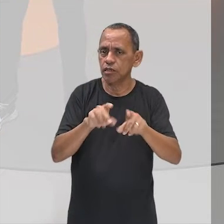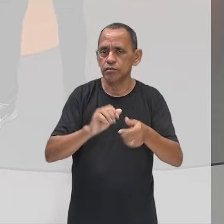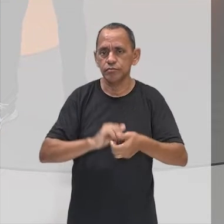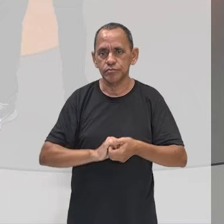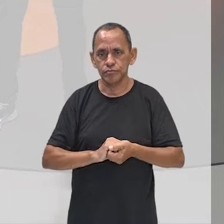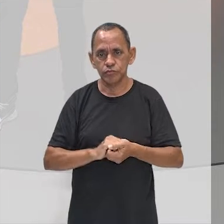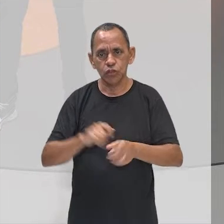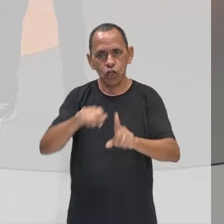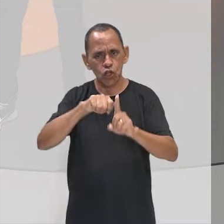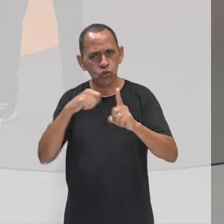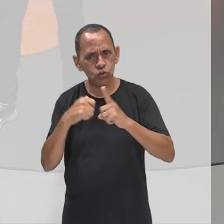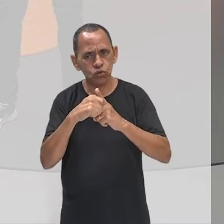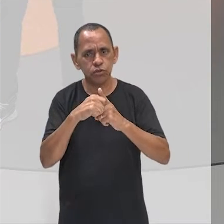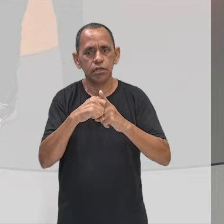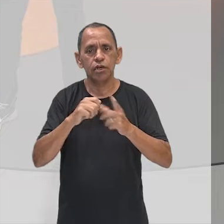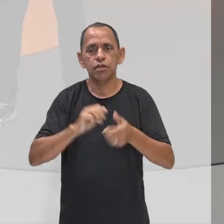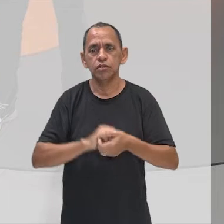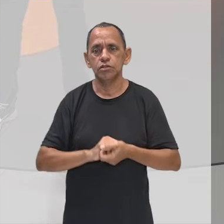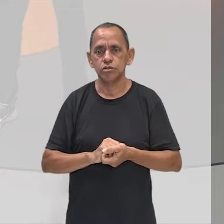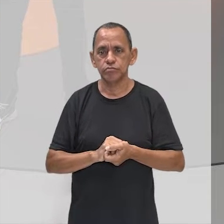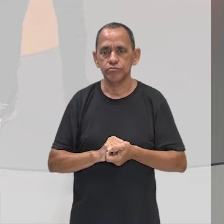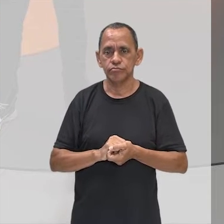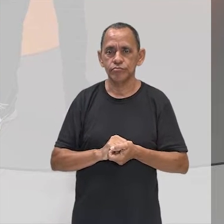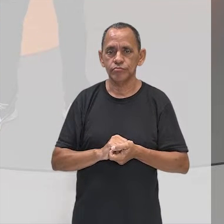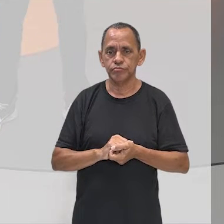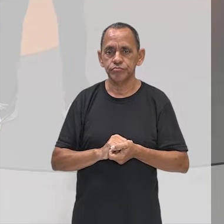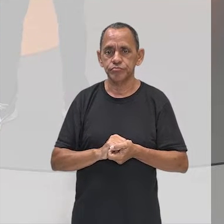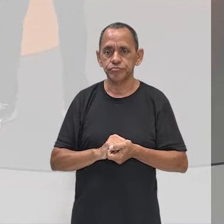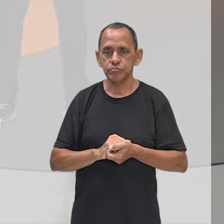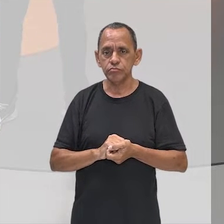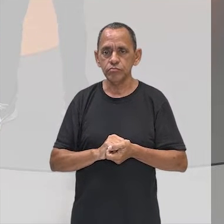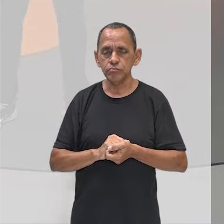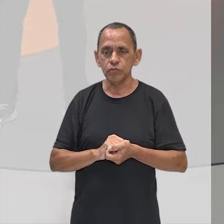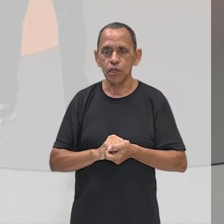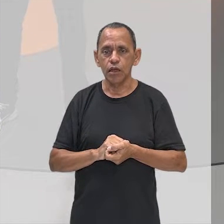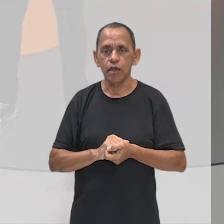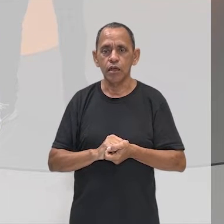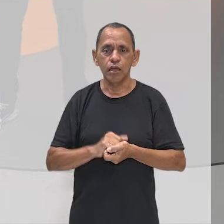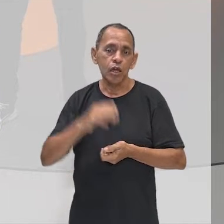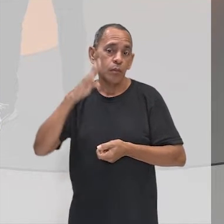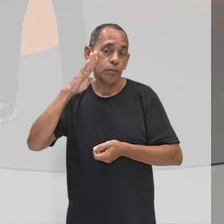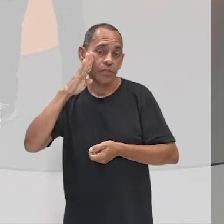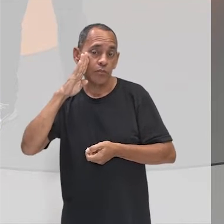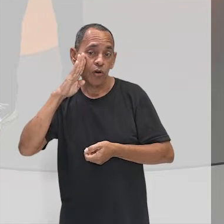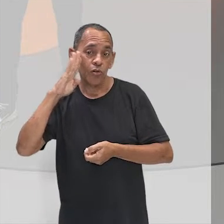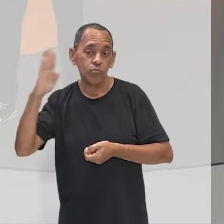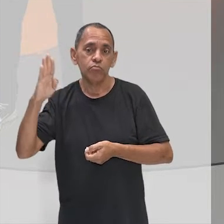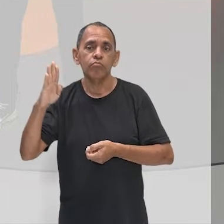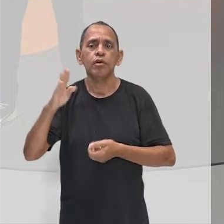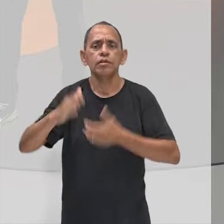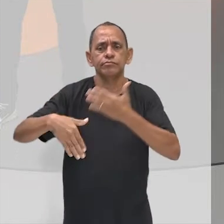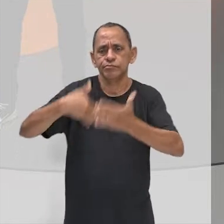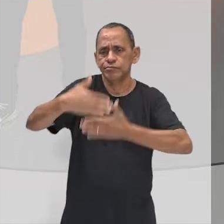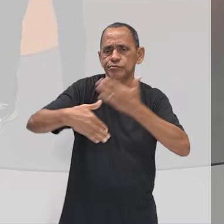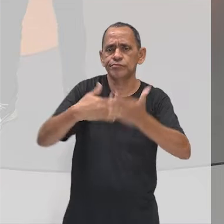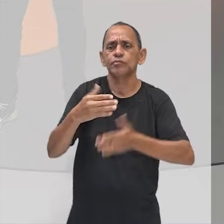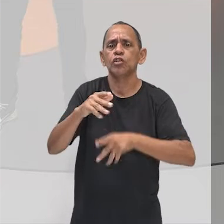A Mesoamérica desempenhou um papel fundamental no desenvolvimento das